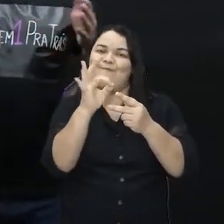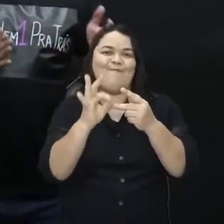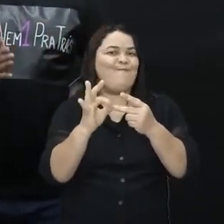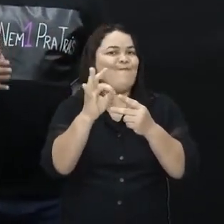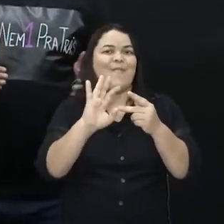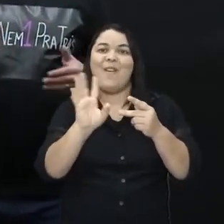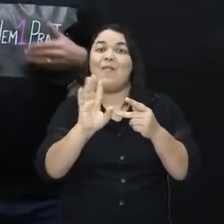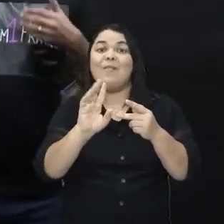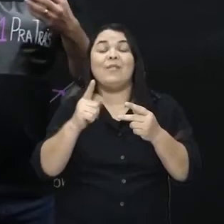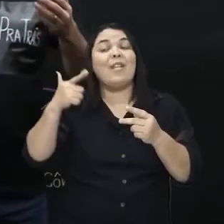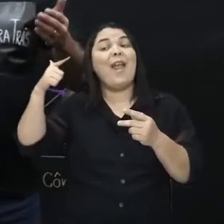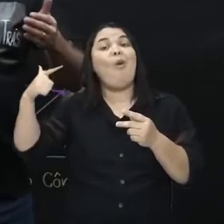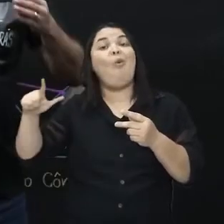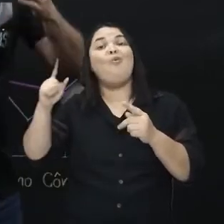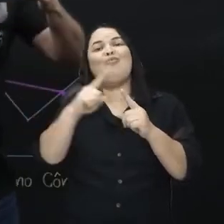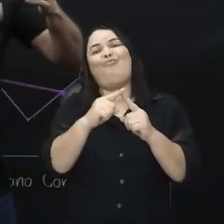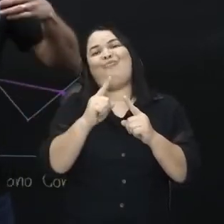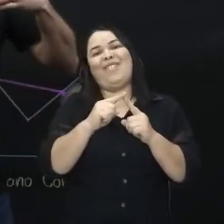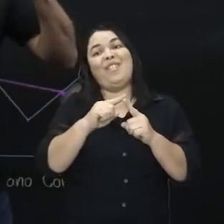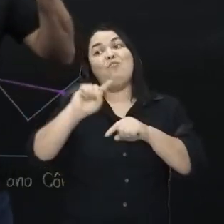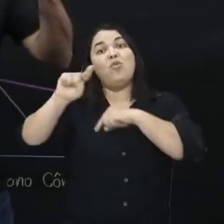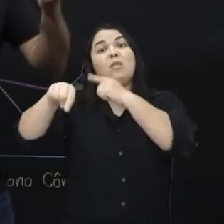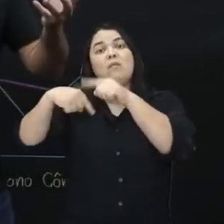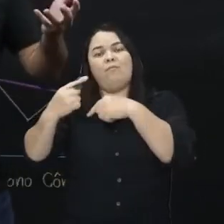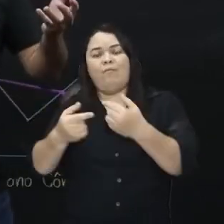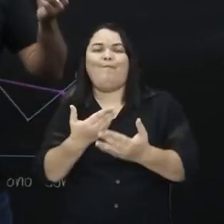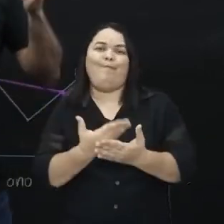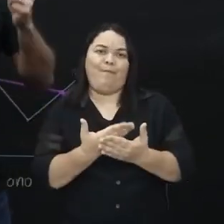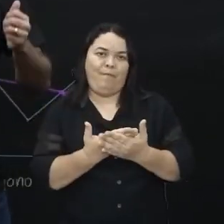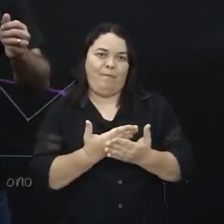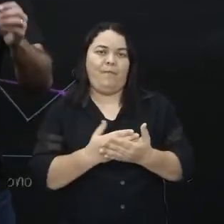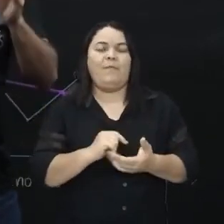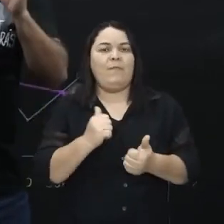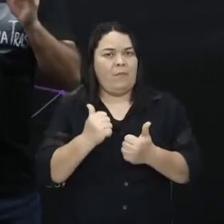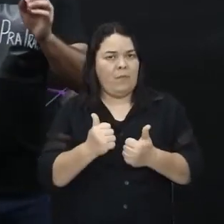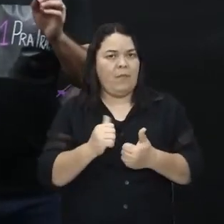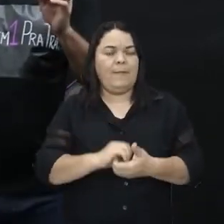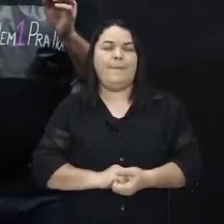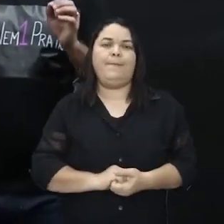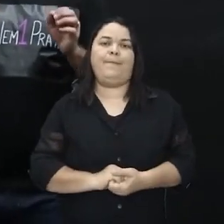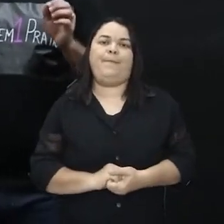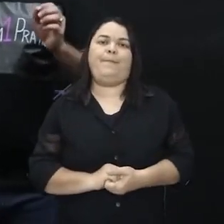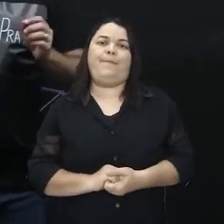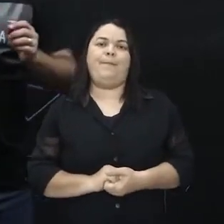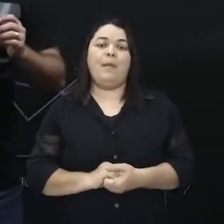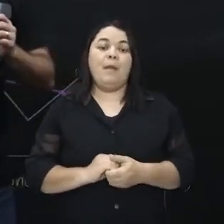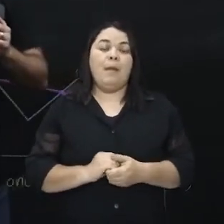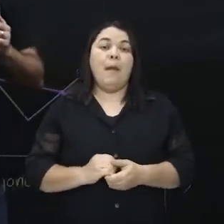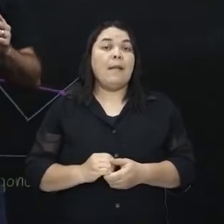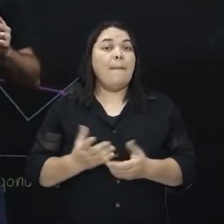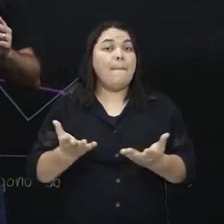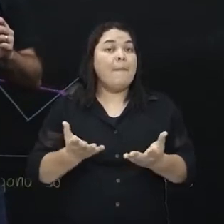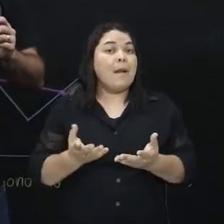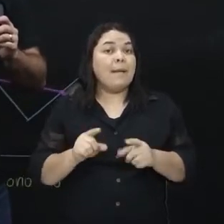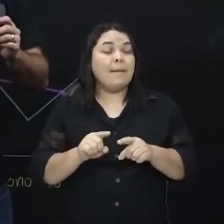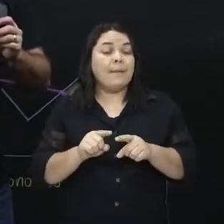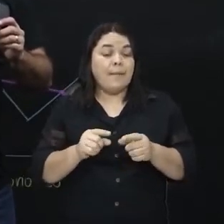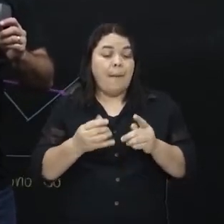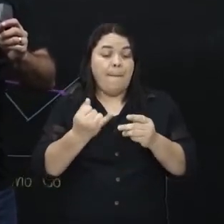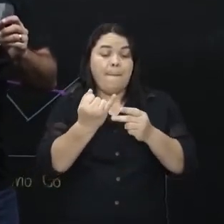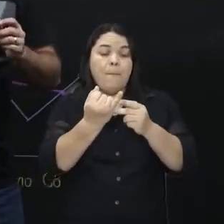passar a ser poliedro, que é um assunto que a gente vai estudar um pouco mais à frente, tá bom? Agora, polígono tem apenas